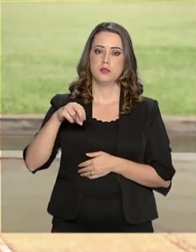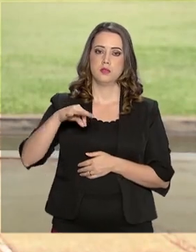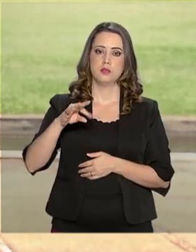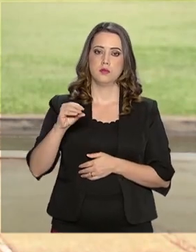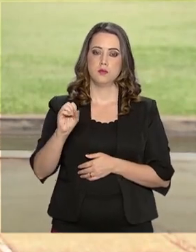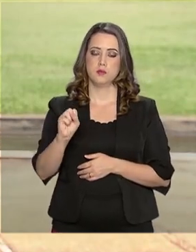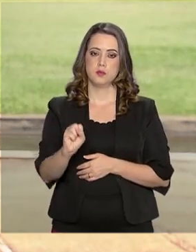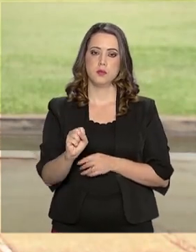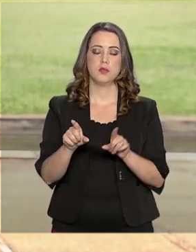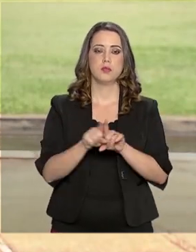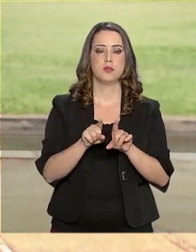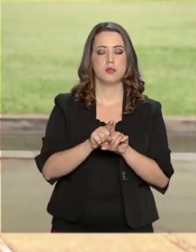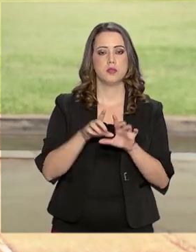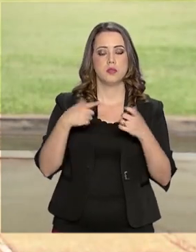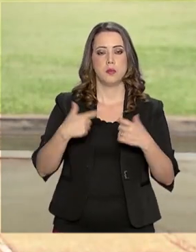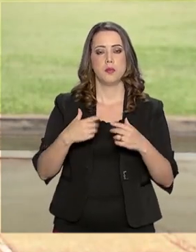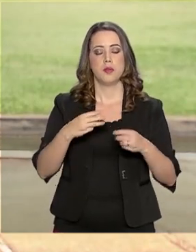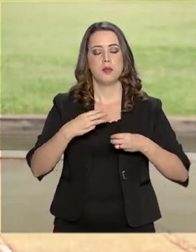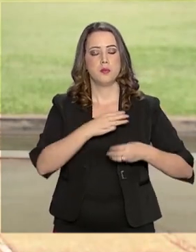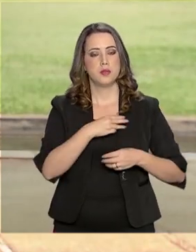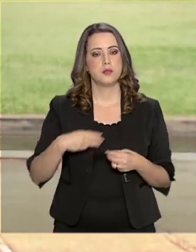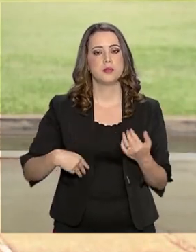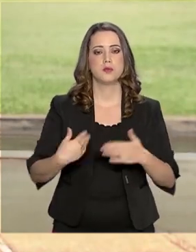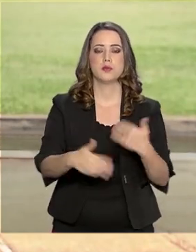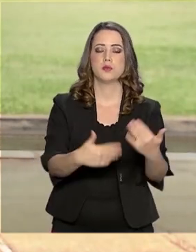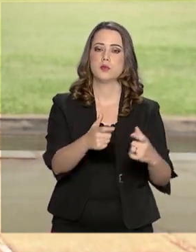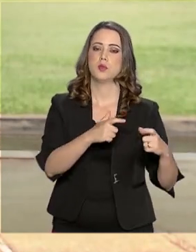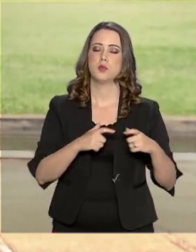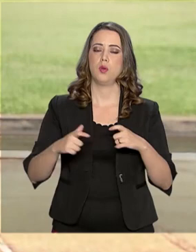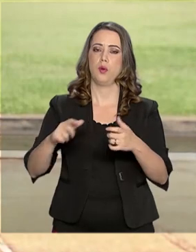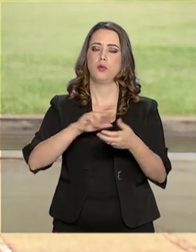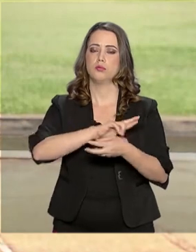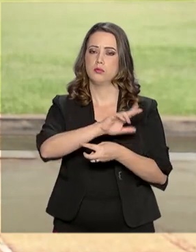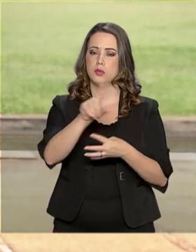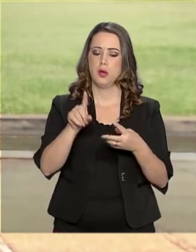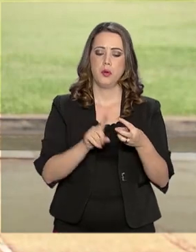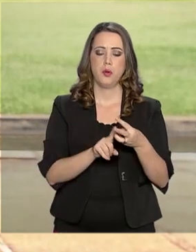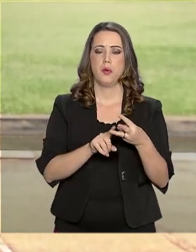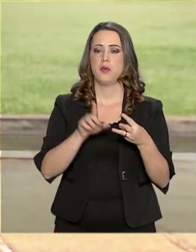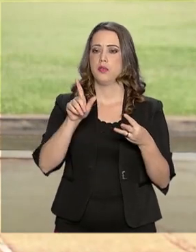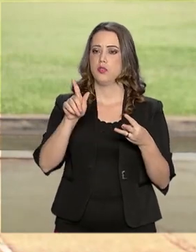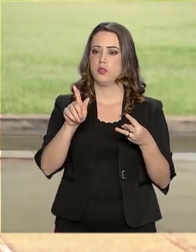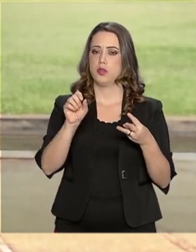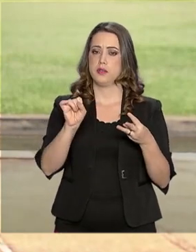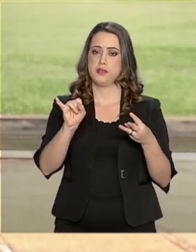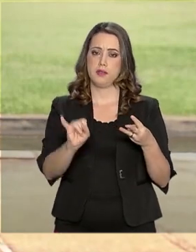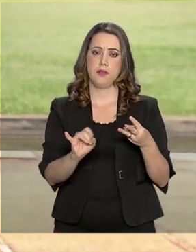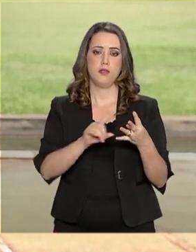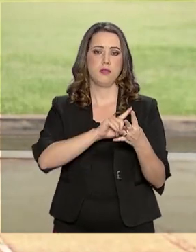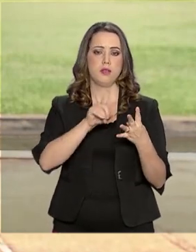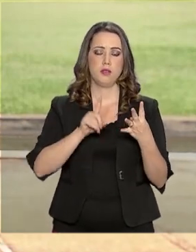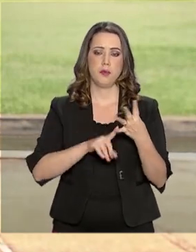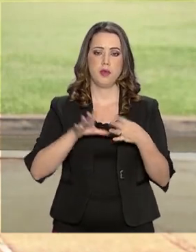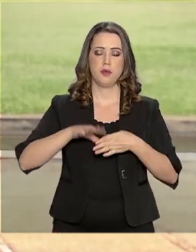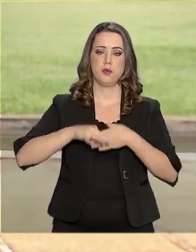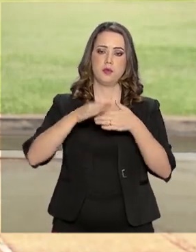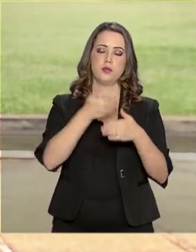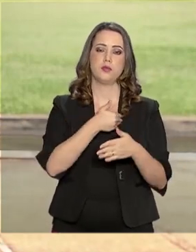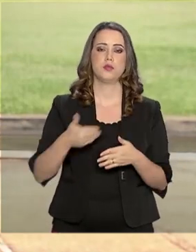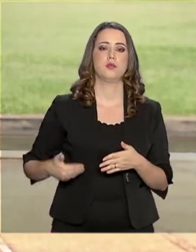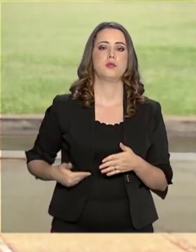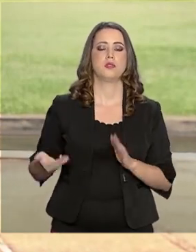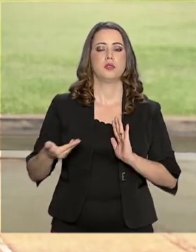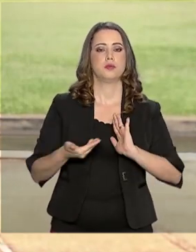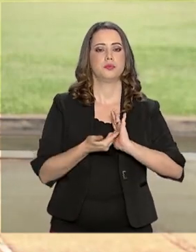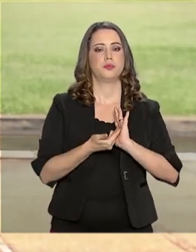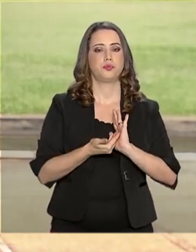desenvolvimento regional gustavo canuto do gabinete de segurança institucional augusto heleno e também com o líder do governo na